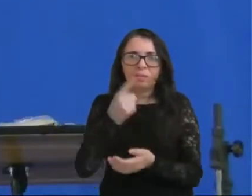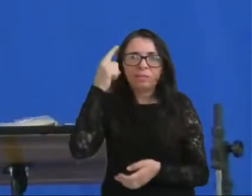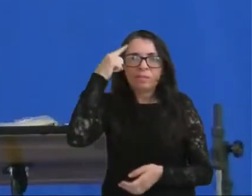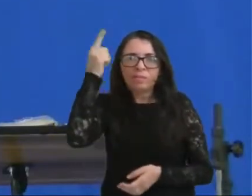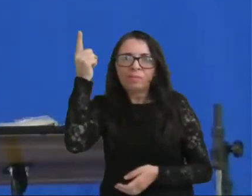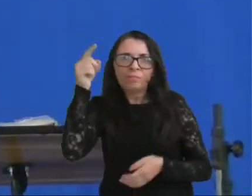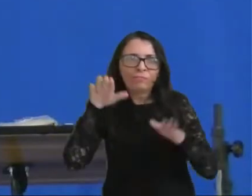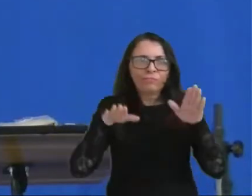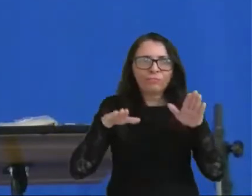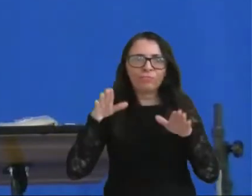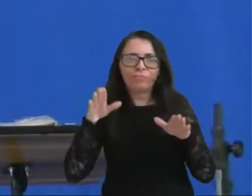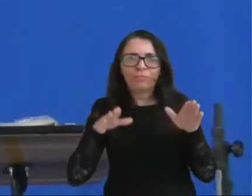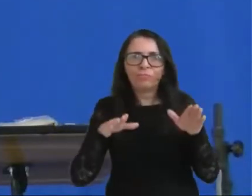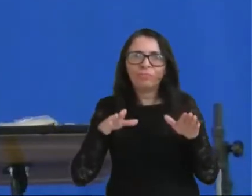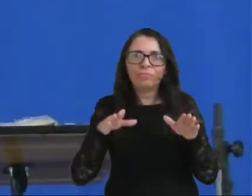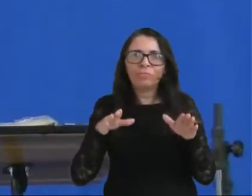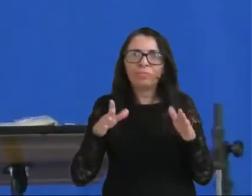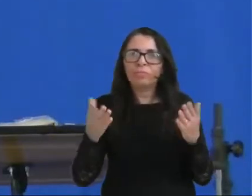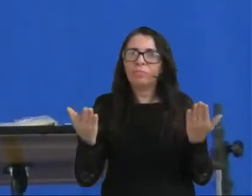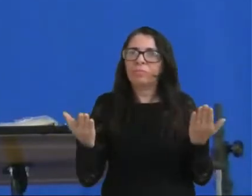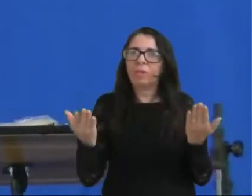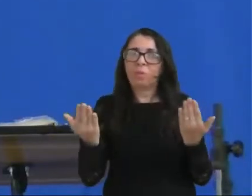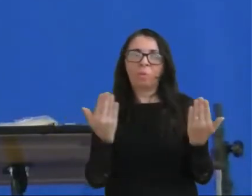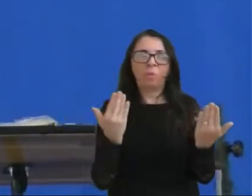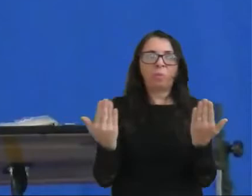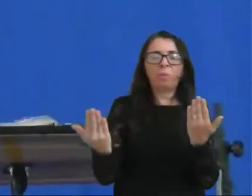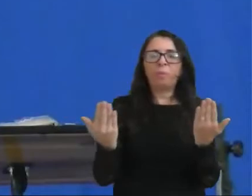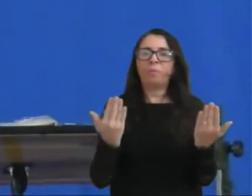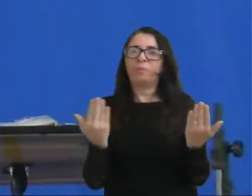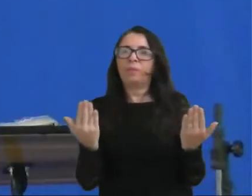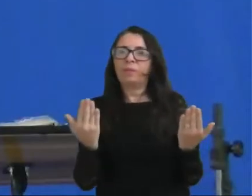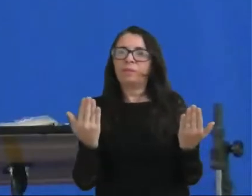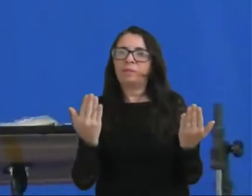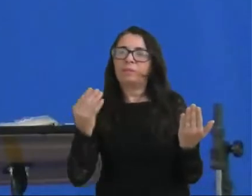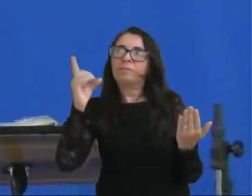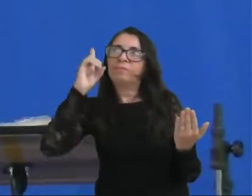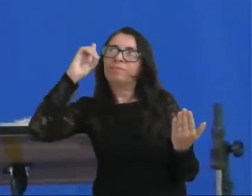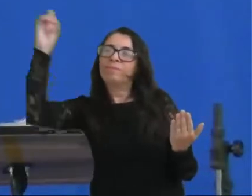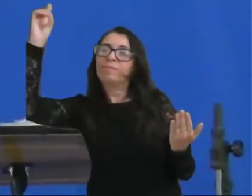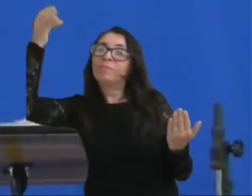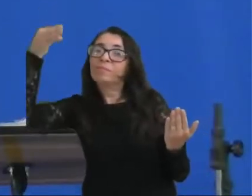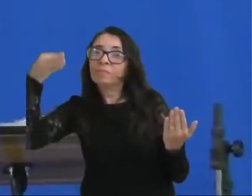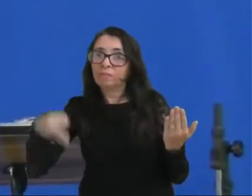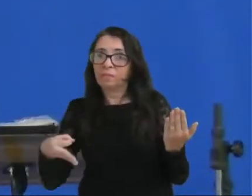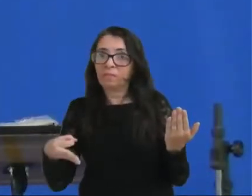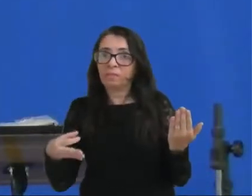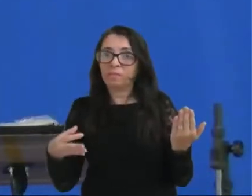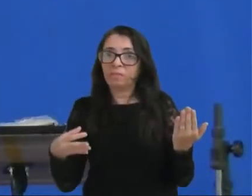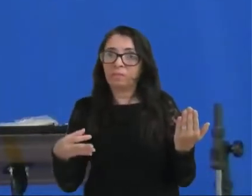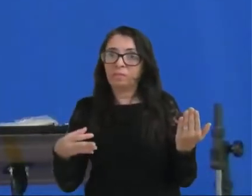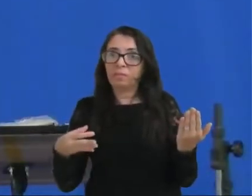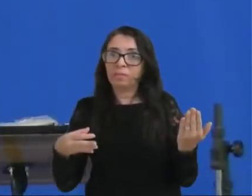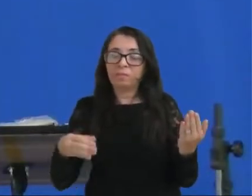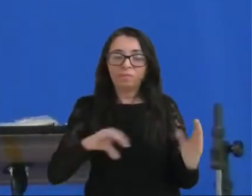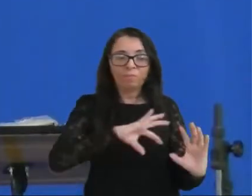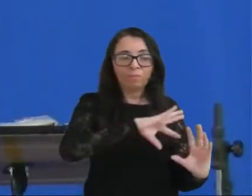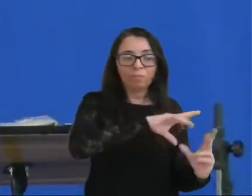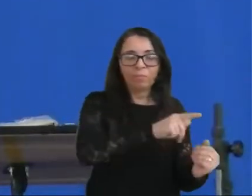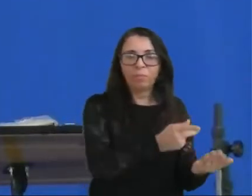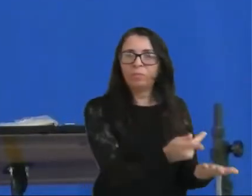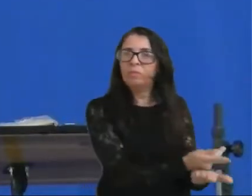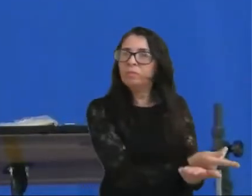forma, nos dias de hoje, nós estamos orientando, nós estamos falando dos perigos que podem acontecer no meio da igreja, perigos que